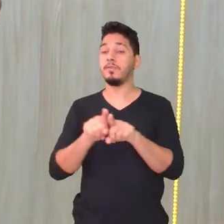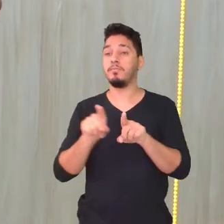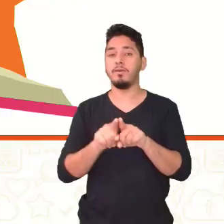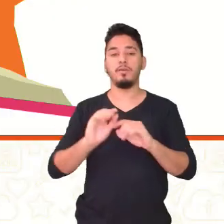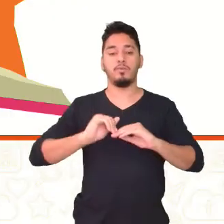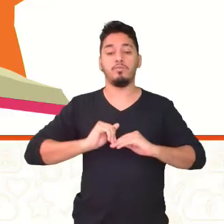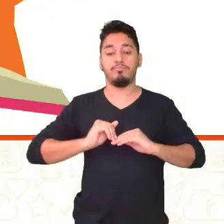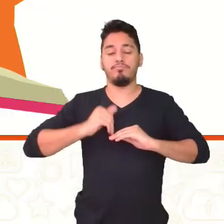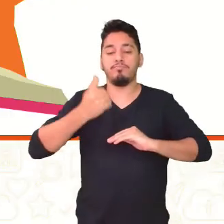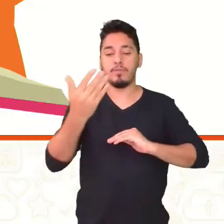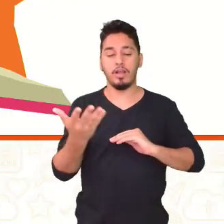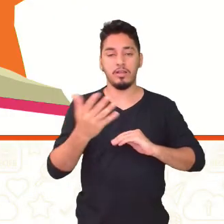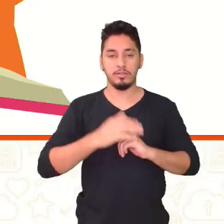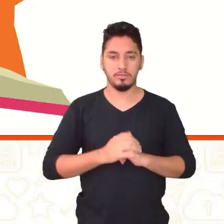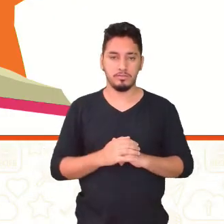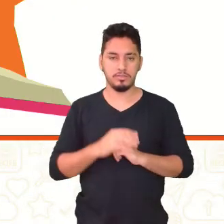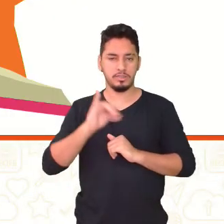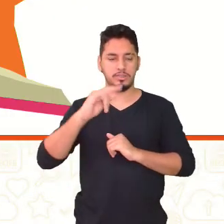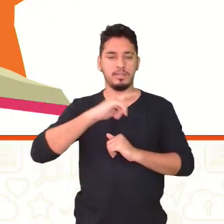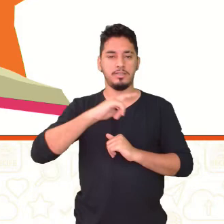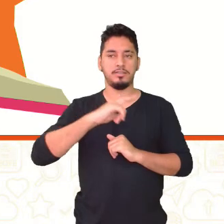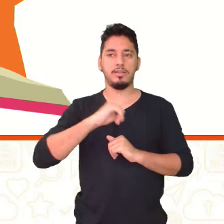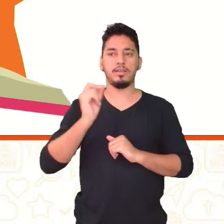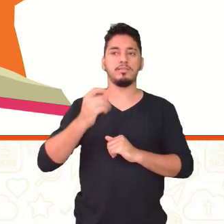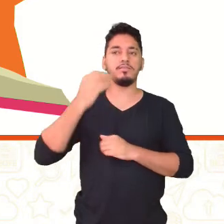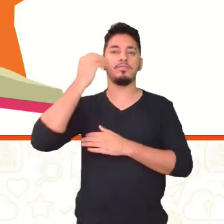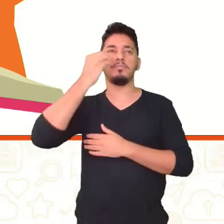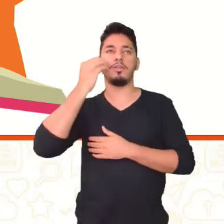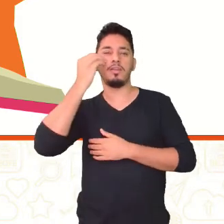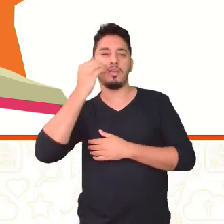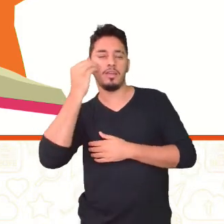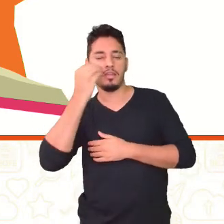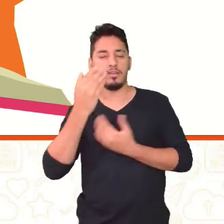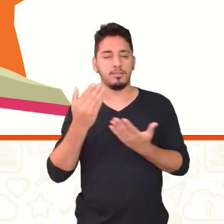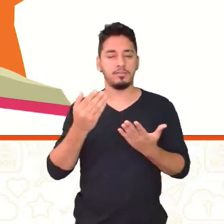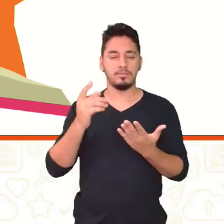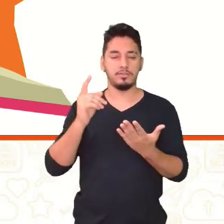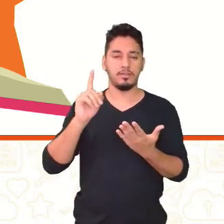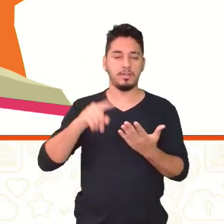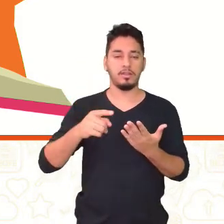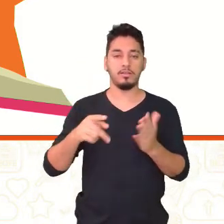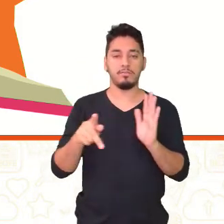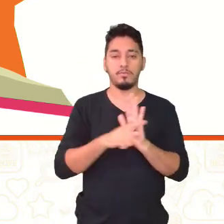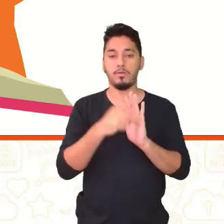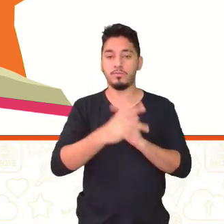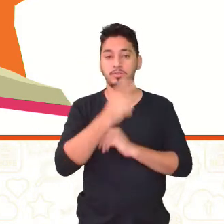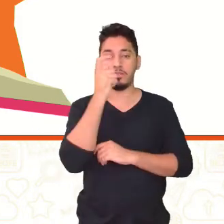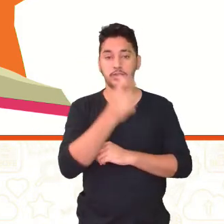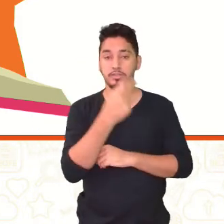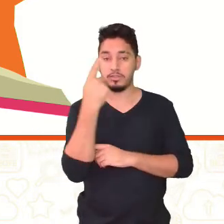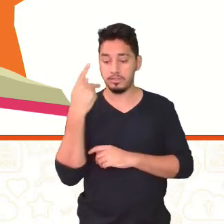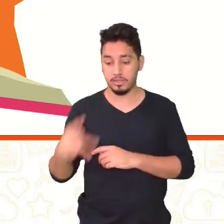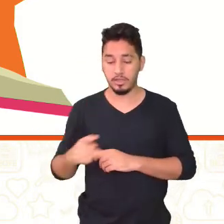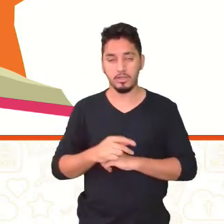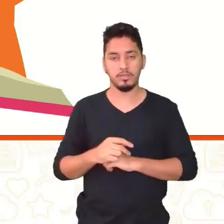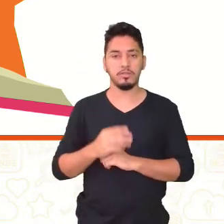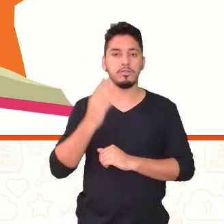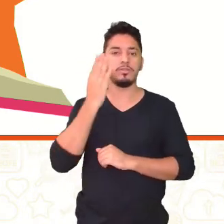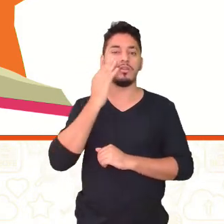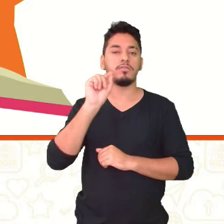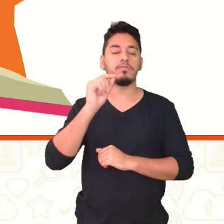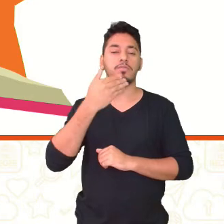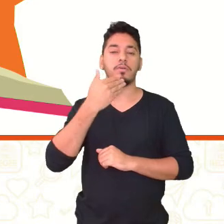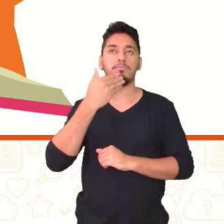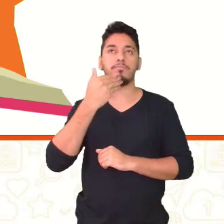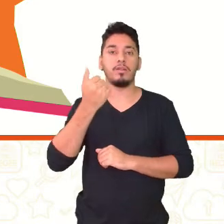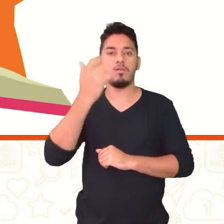do externalizar, né? Se ele tem essas experiências que se configuram a partir dos seus interesses, a gente entende que fica muito